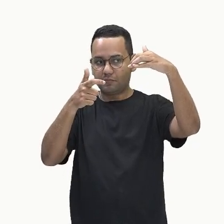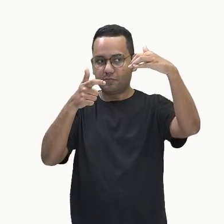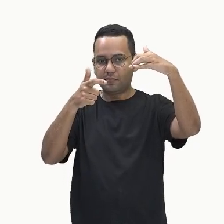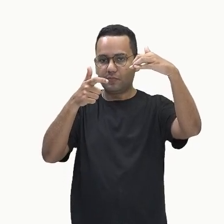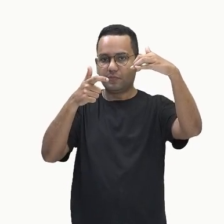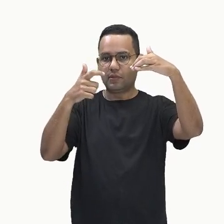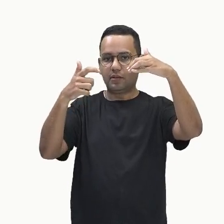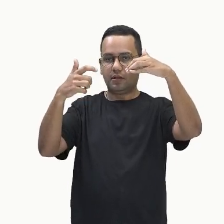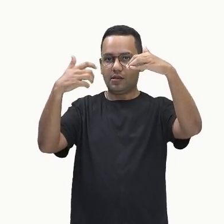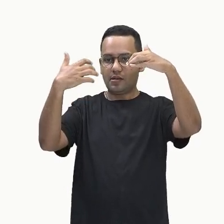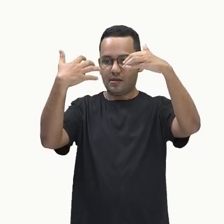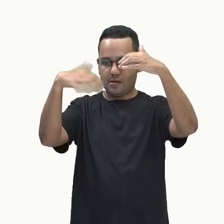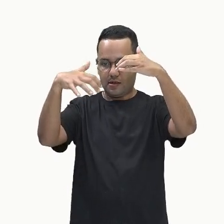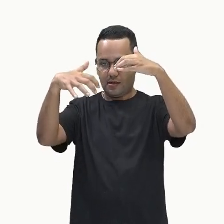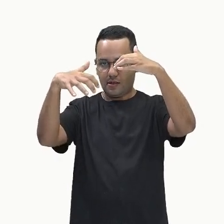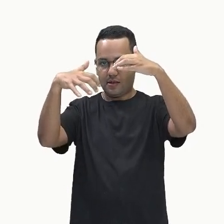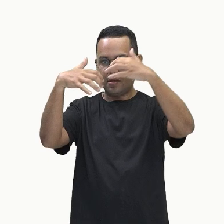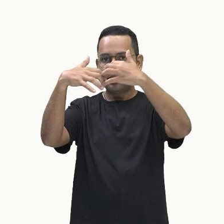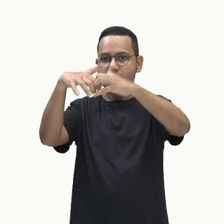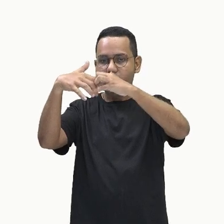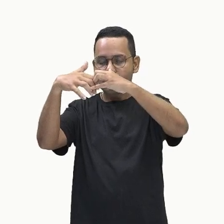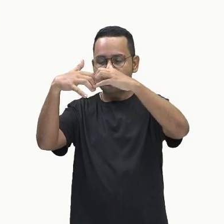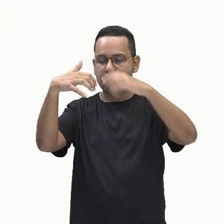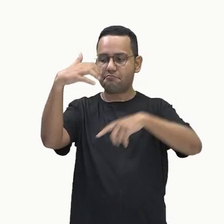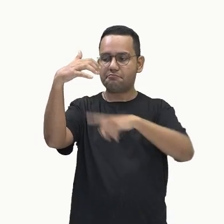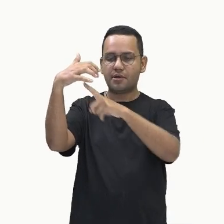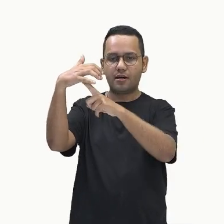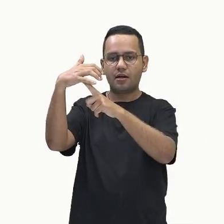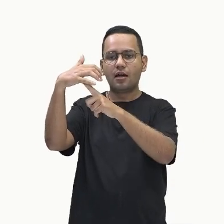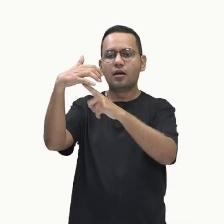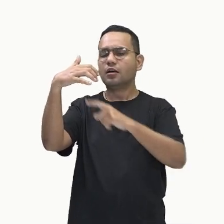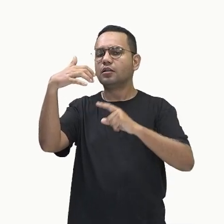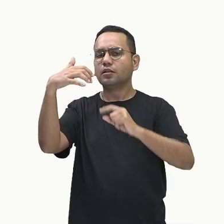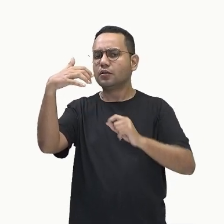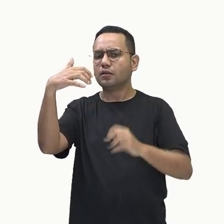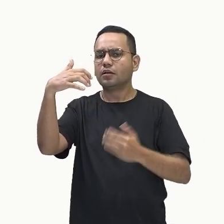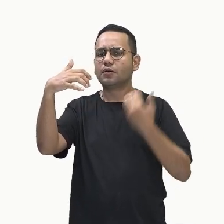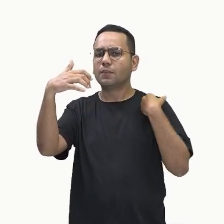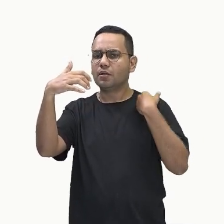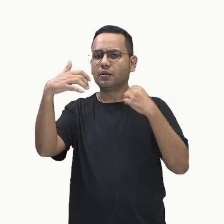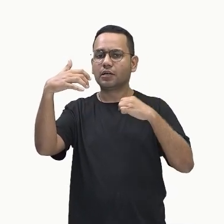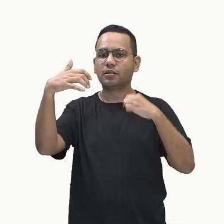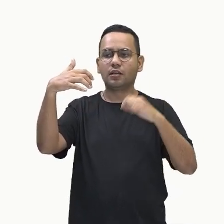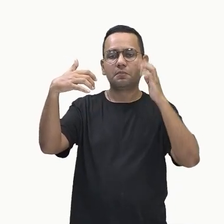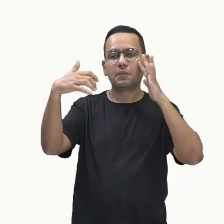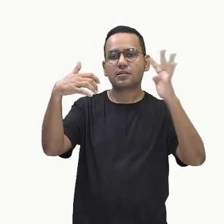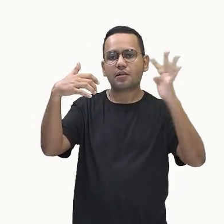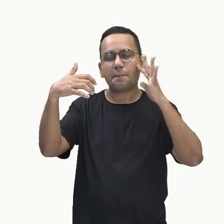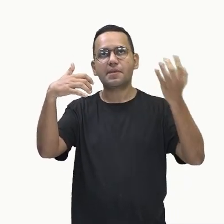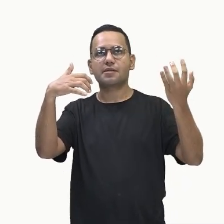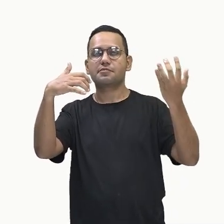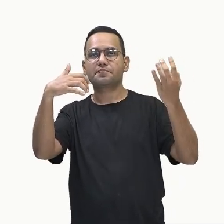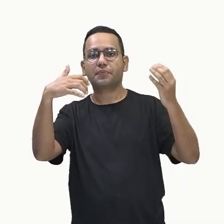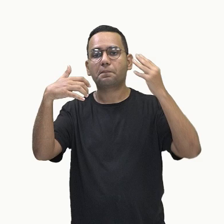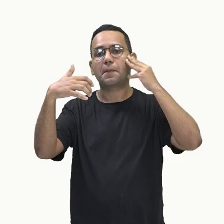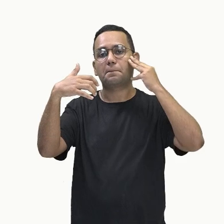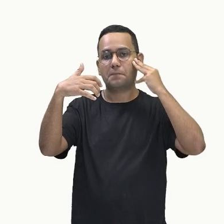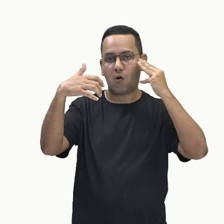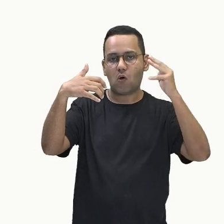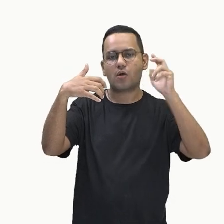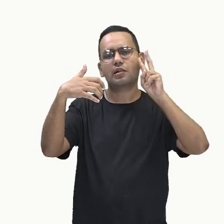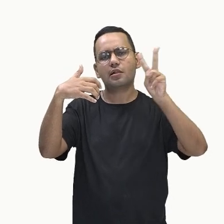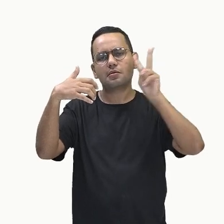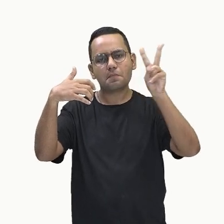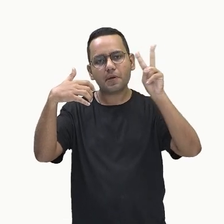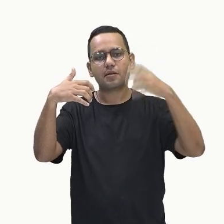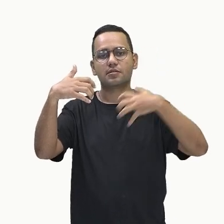está dividido em 2 hemisférios e é responsável por funções como o nosso pensamento, memória e